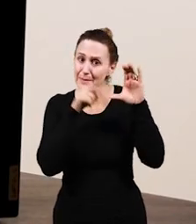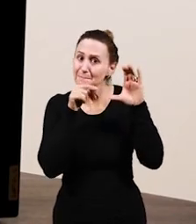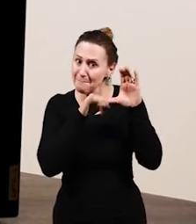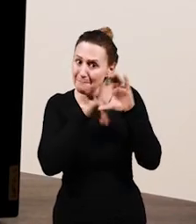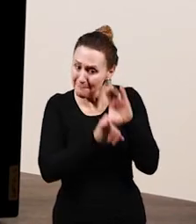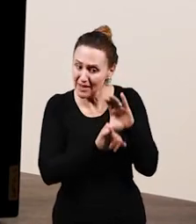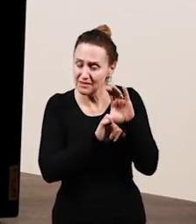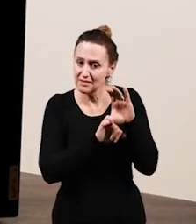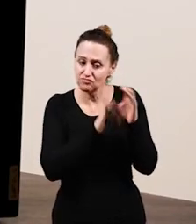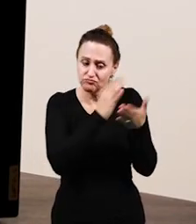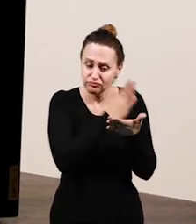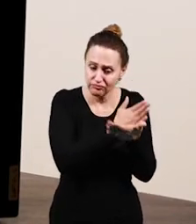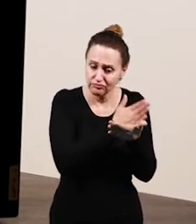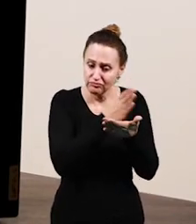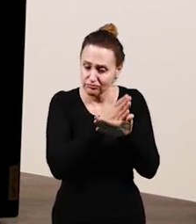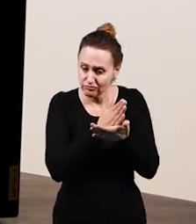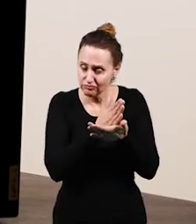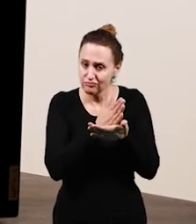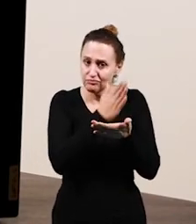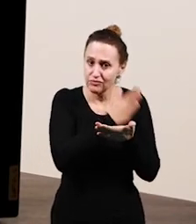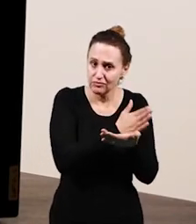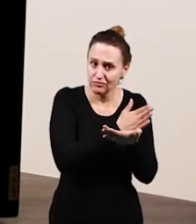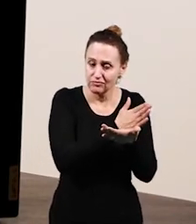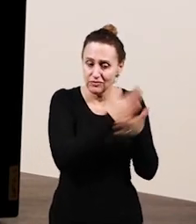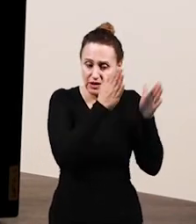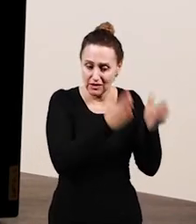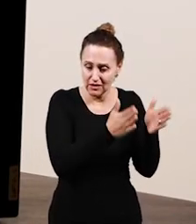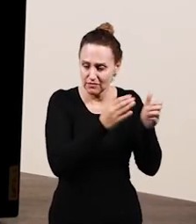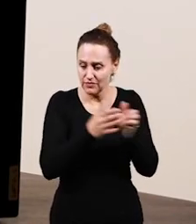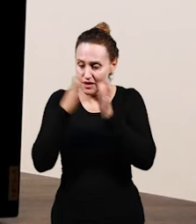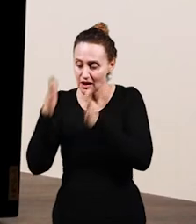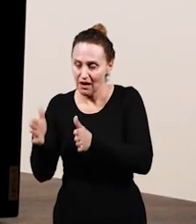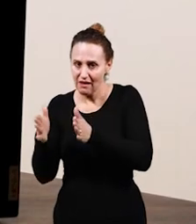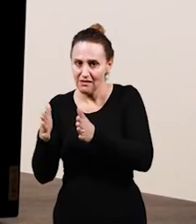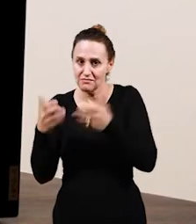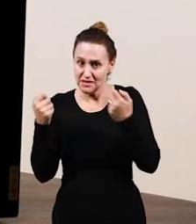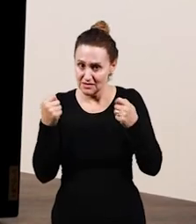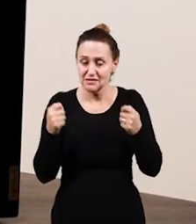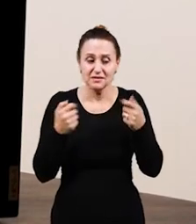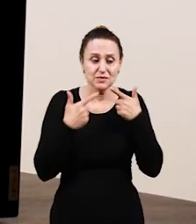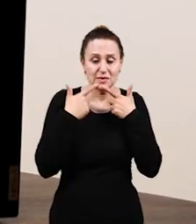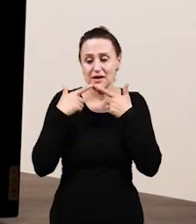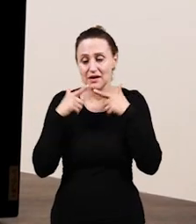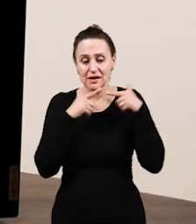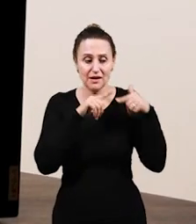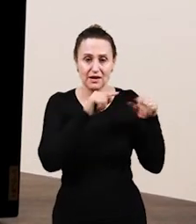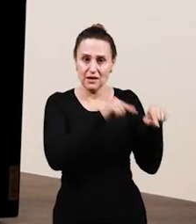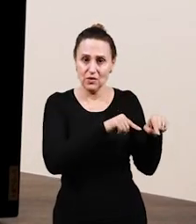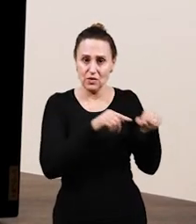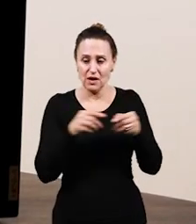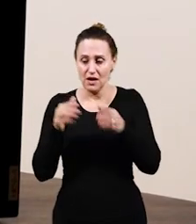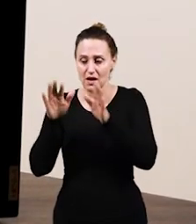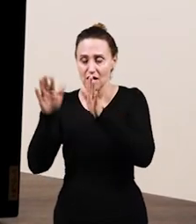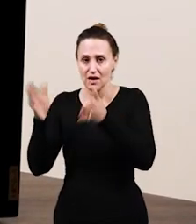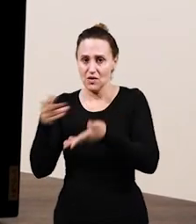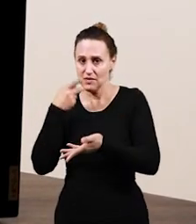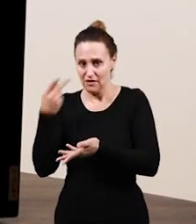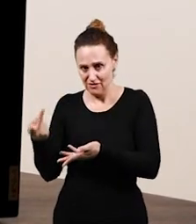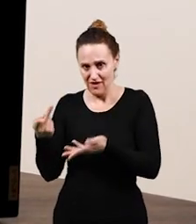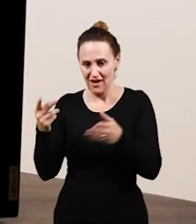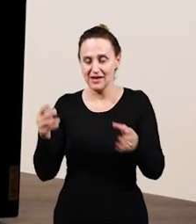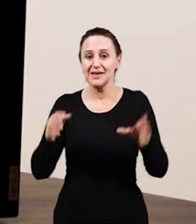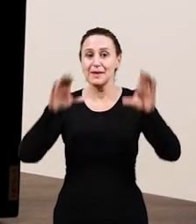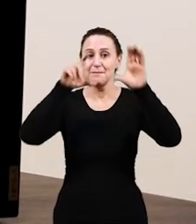também é dividido em duas em duas partes em Duas Faces em língua e fala é como eu disse